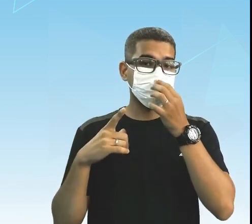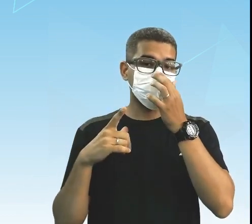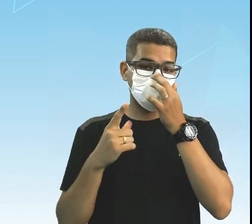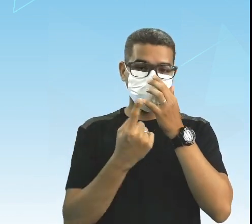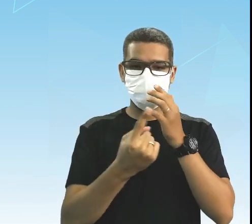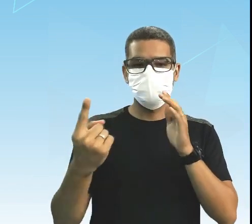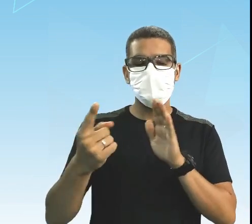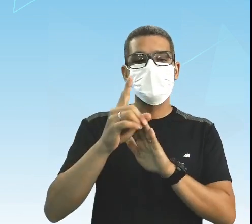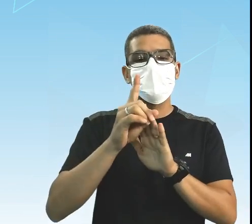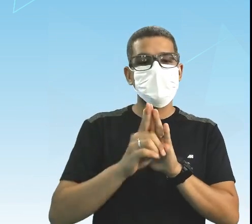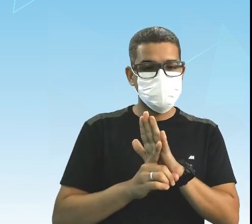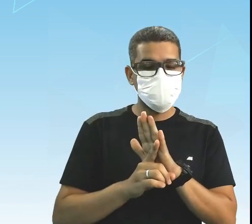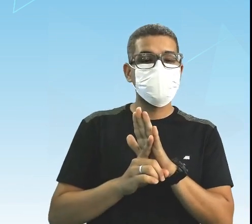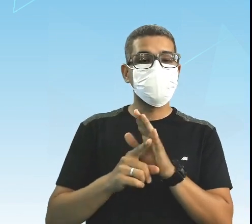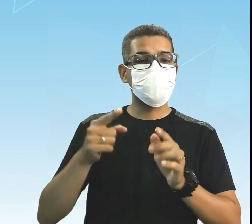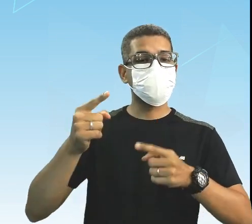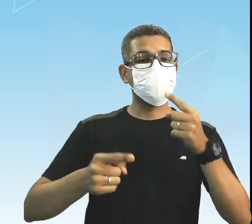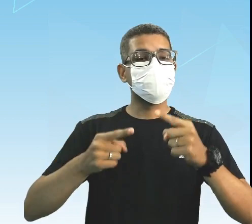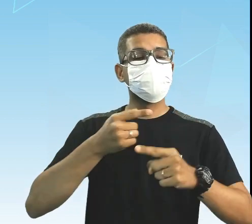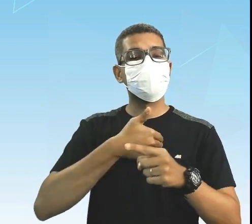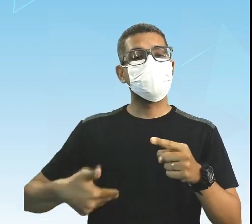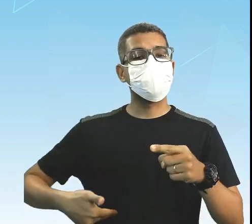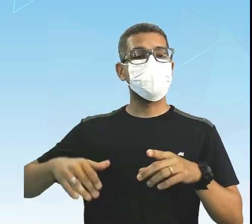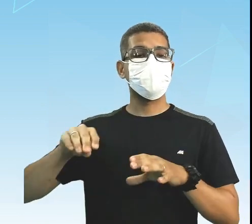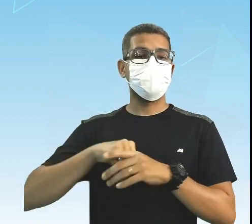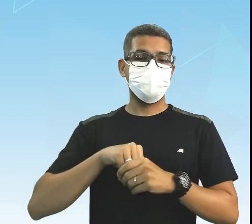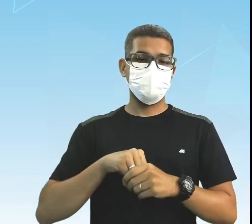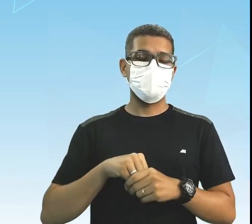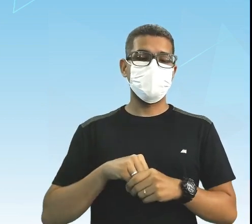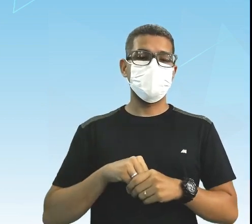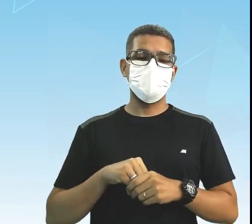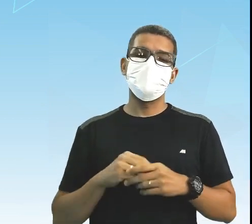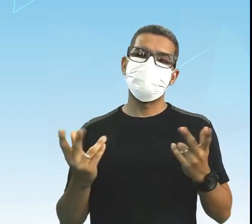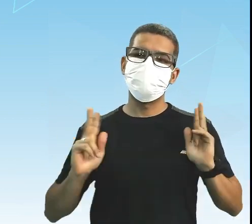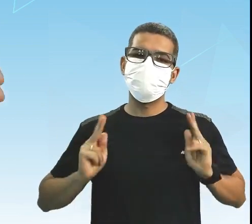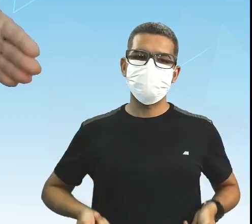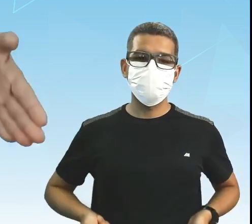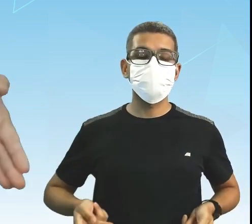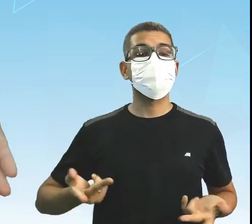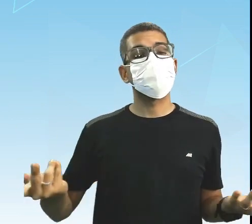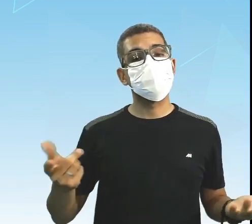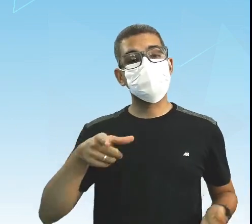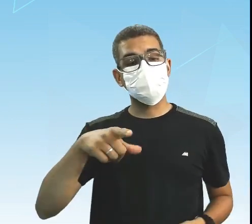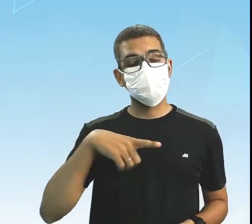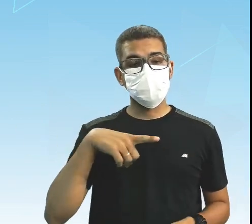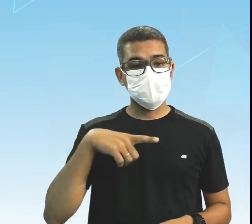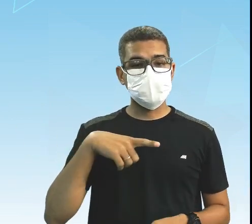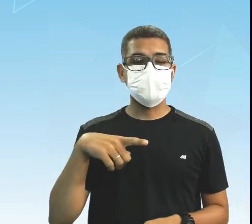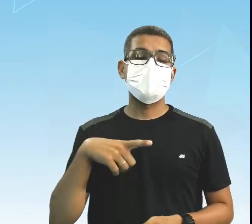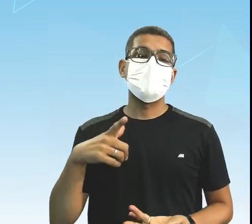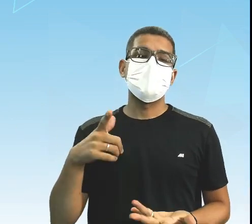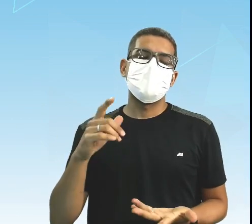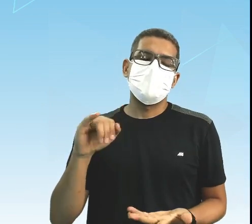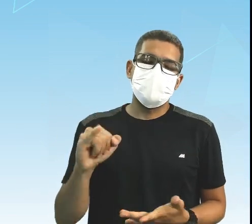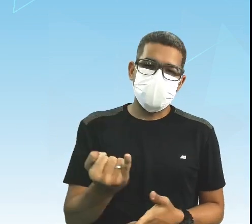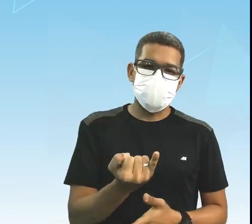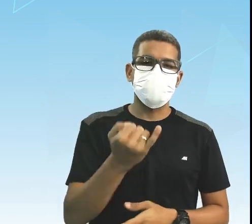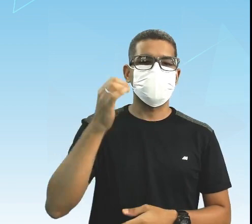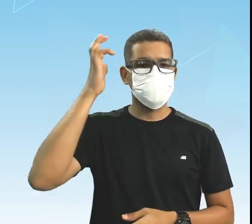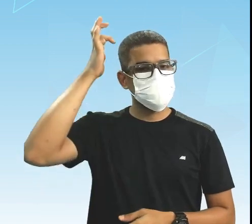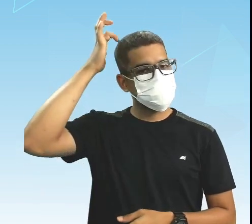que estão dentro das políticas públicas. Como cidadão, você tem que ter e